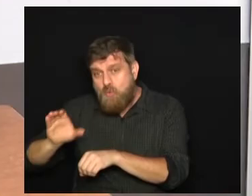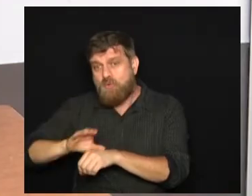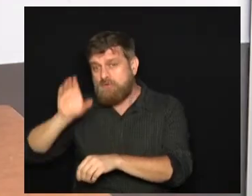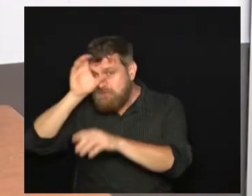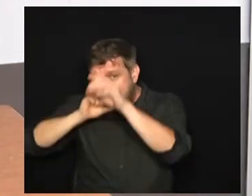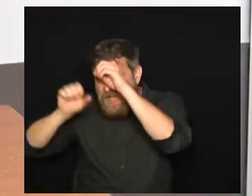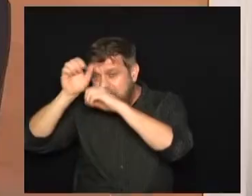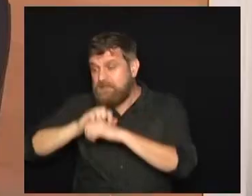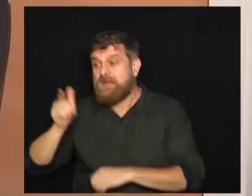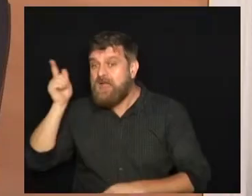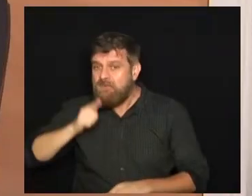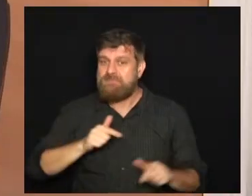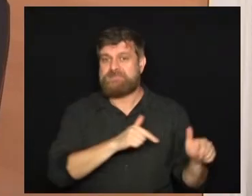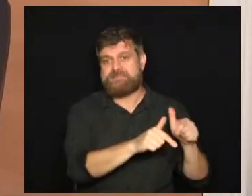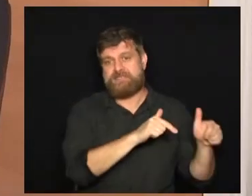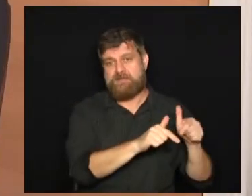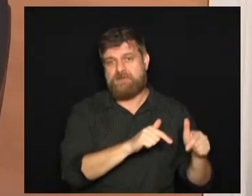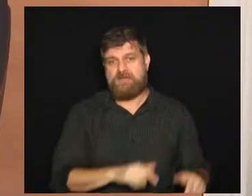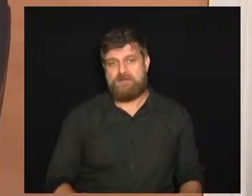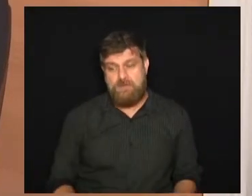oportunidades.